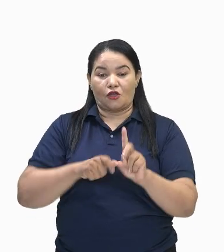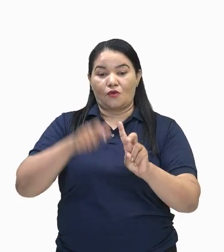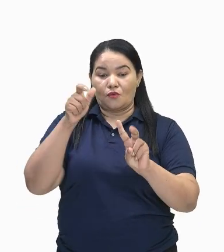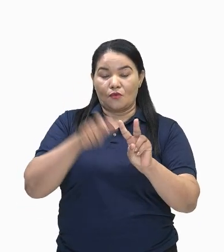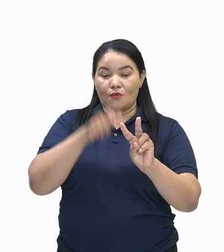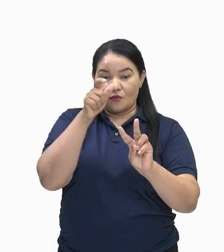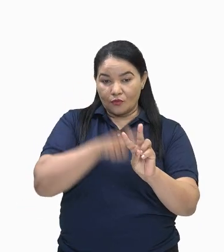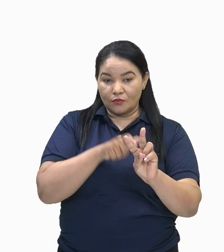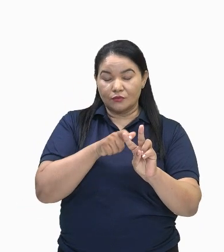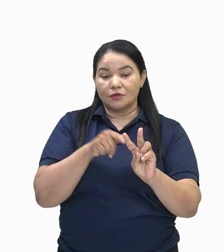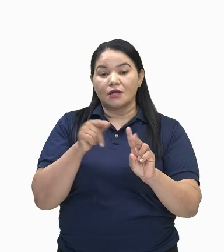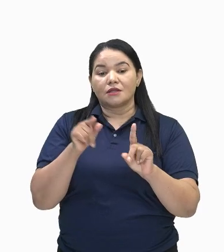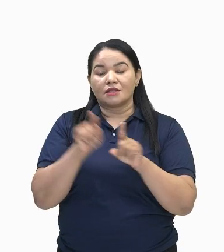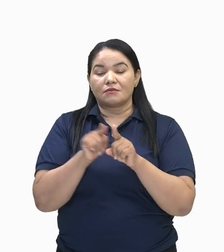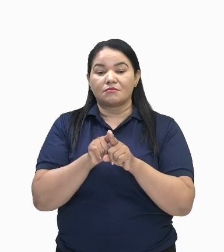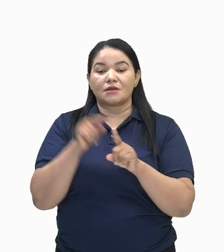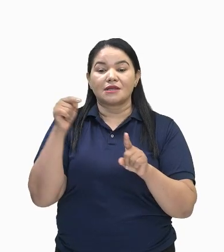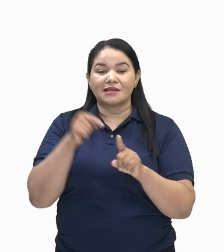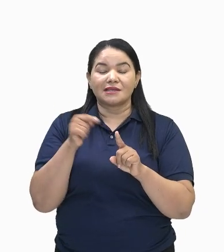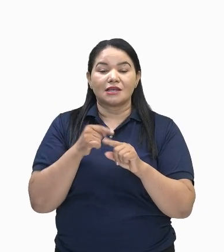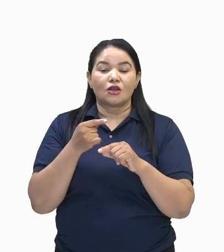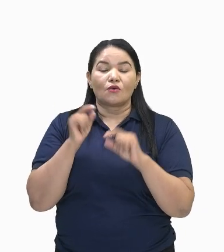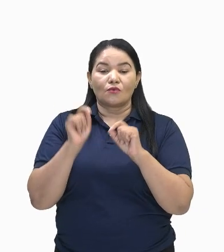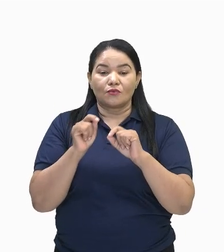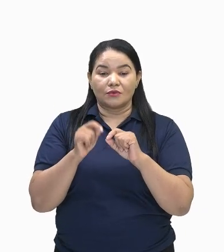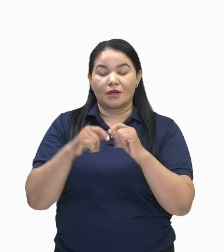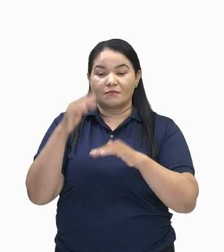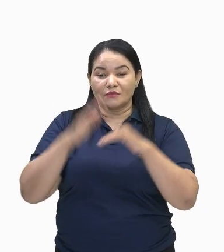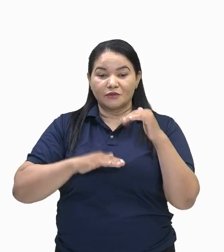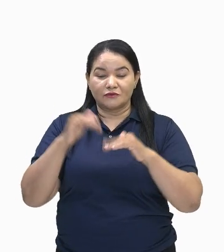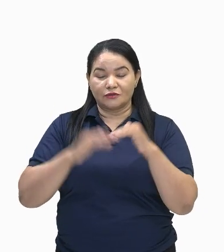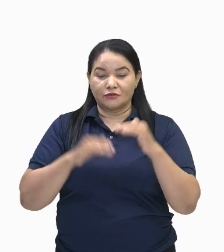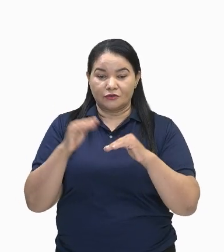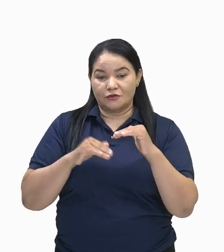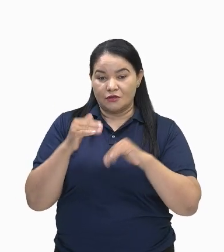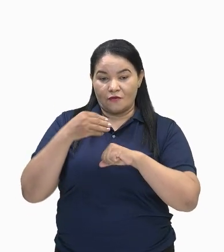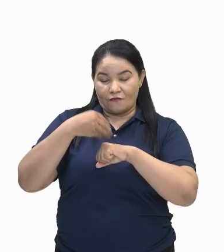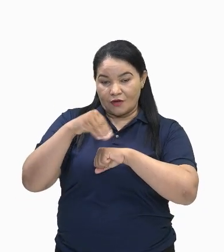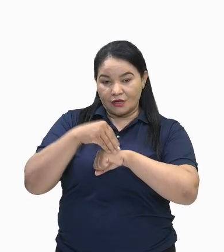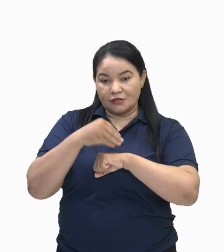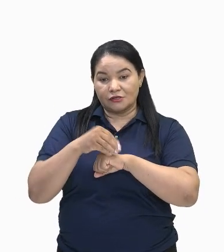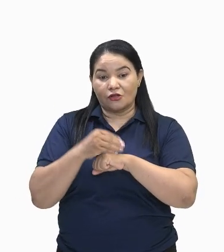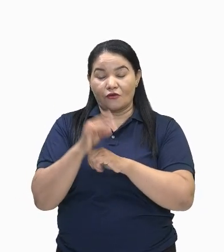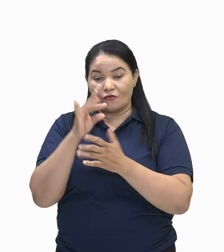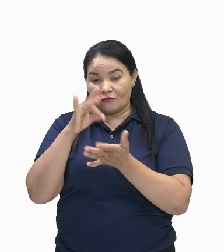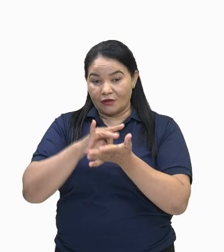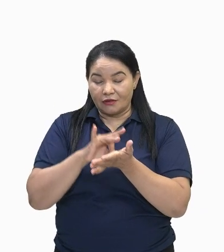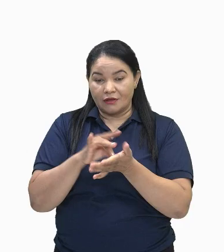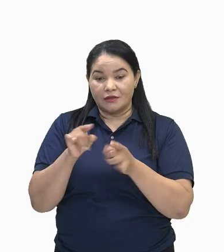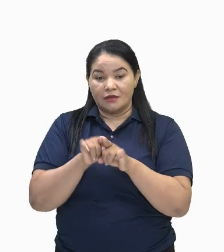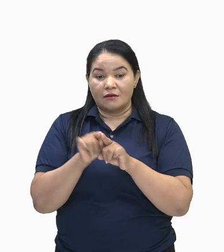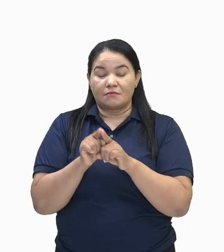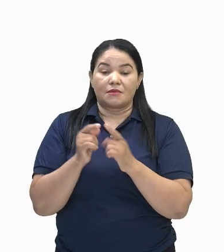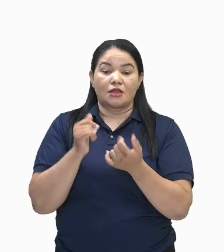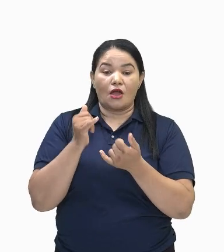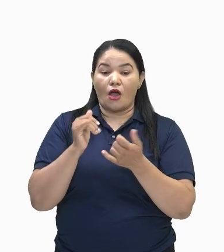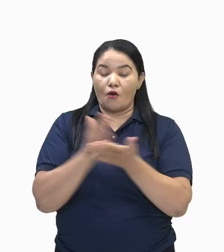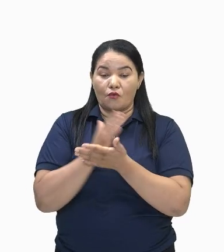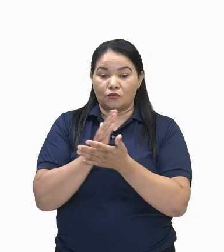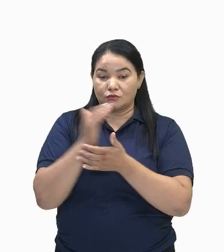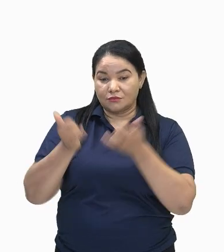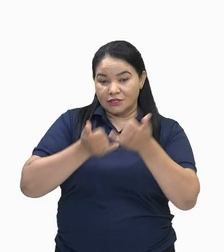representam adequadamente os arqueólogos reais e explora como jogos sem arqueólogos